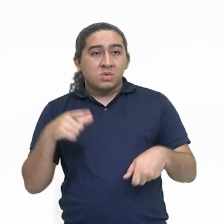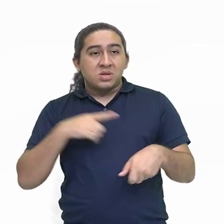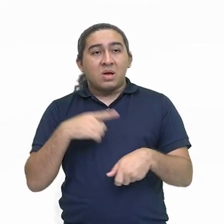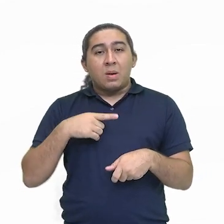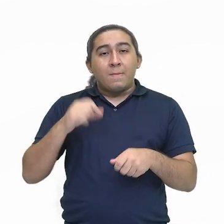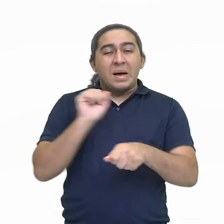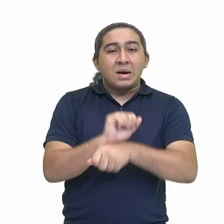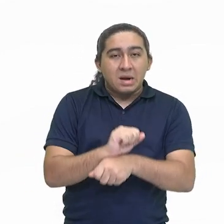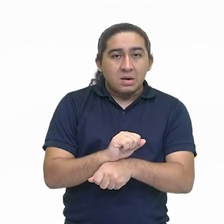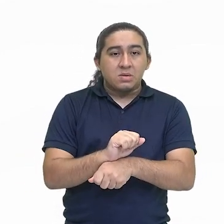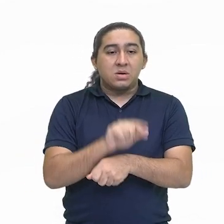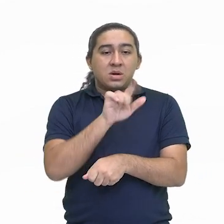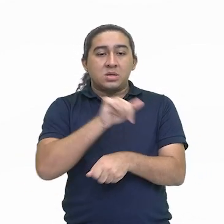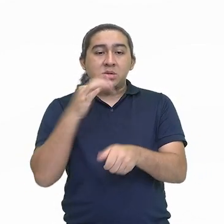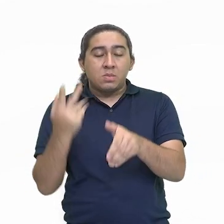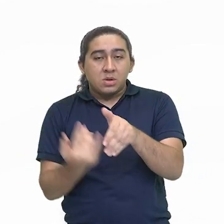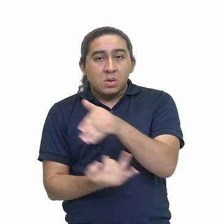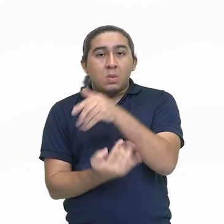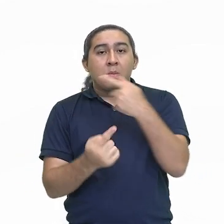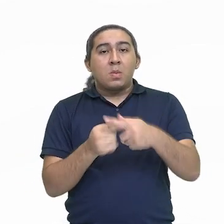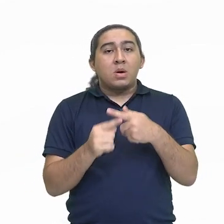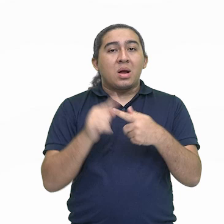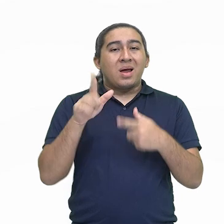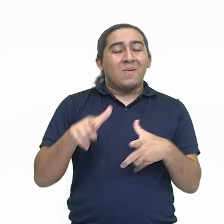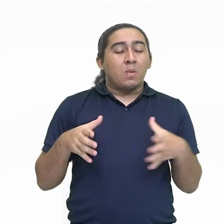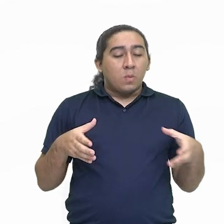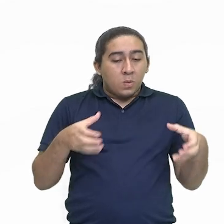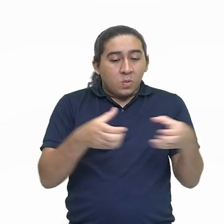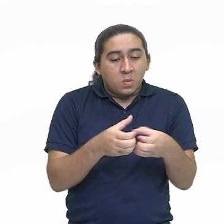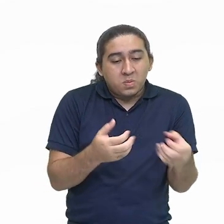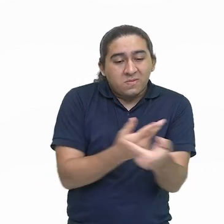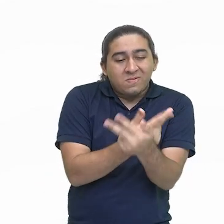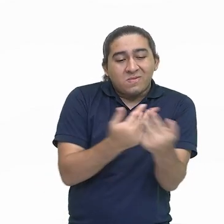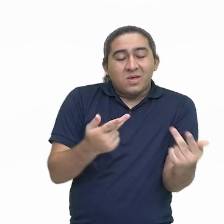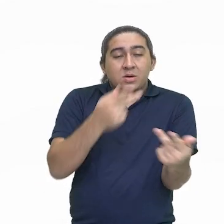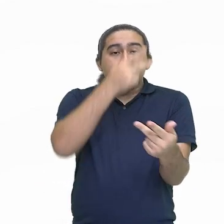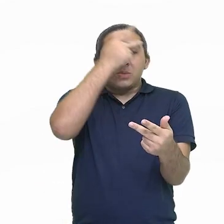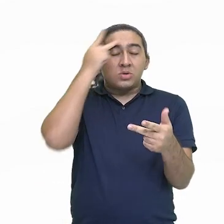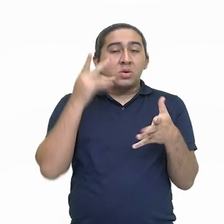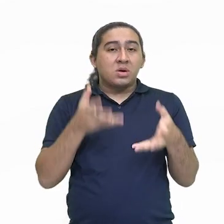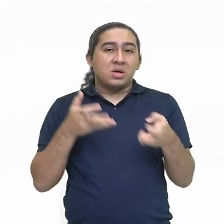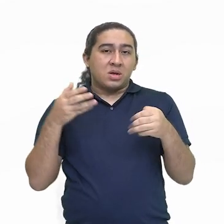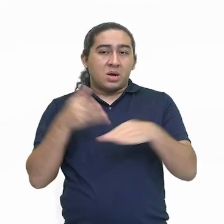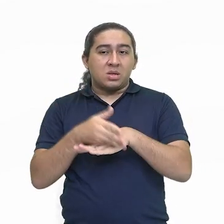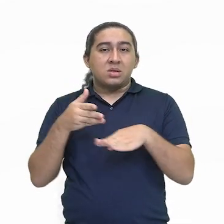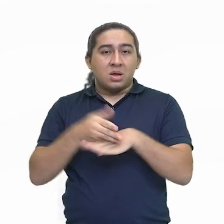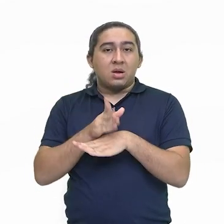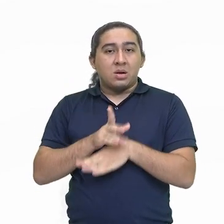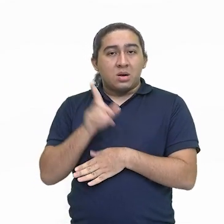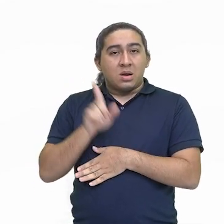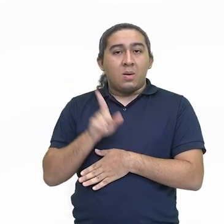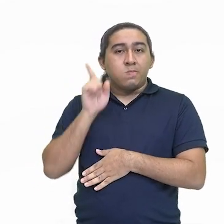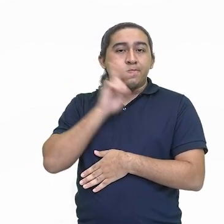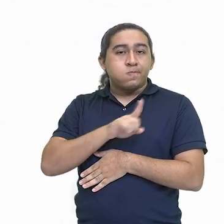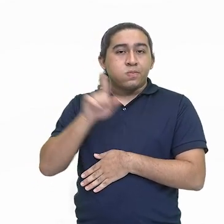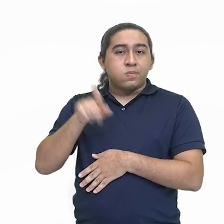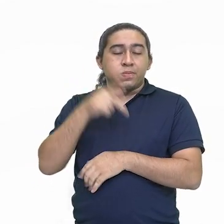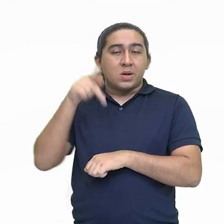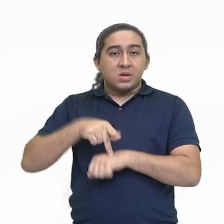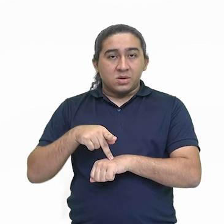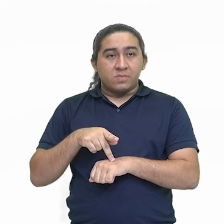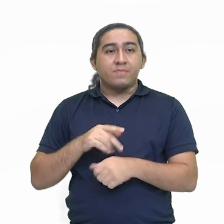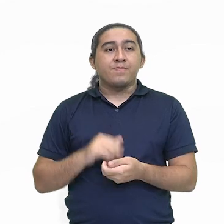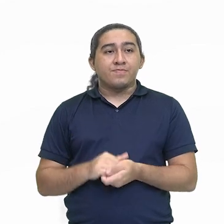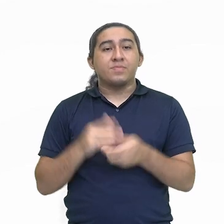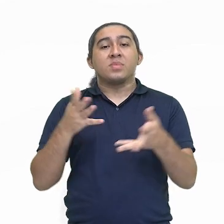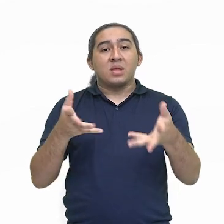essa população eram caravanas, né, de pessoas que estavam ali tentando entrar nos Estados Unidos